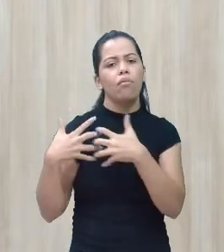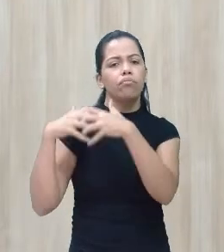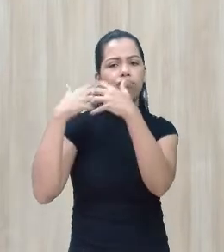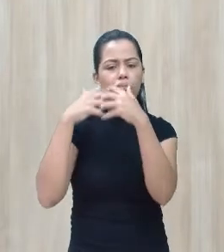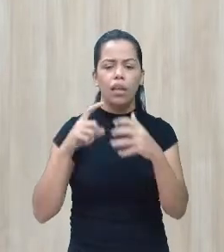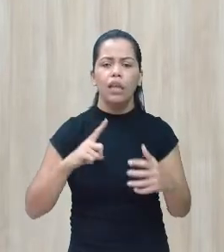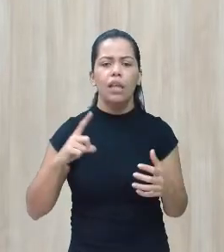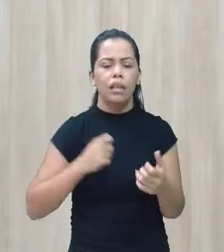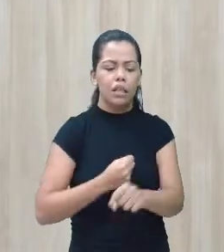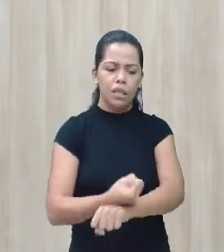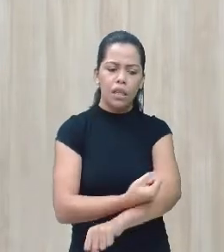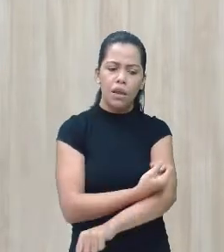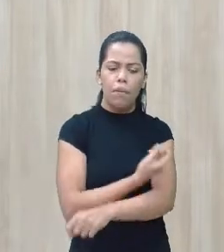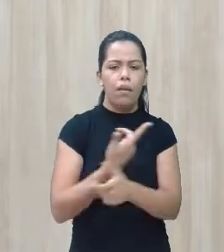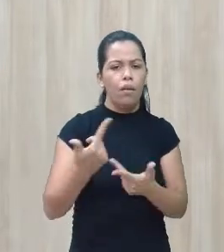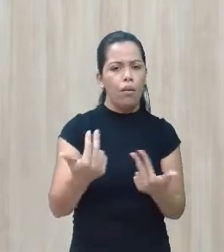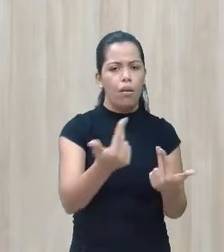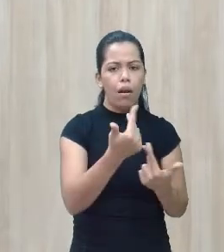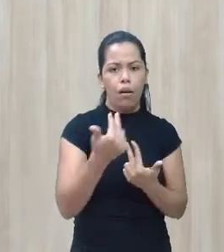sentimentos.